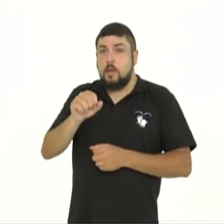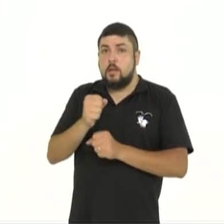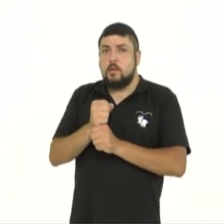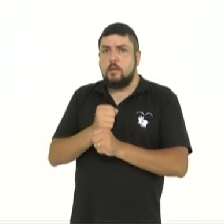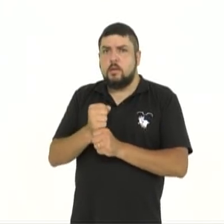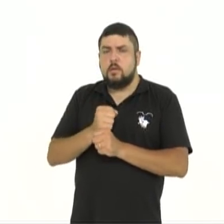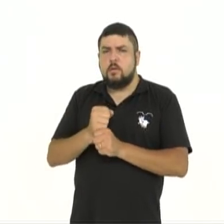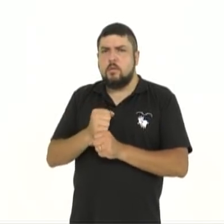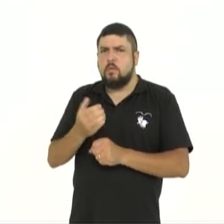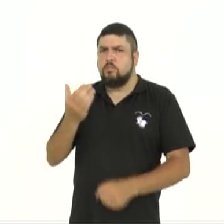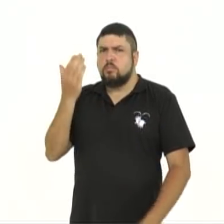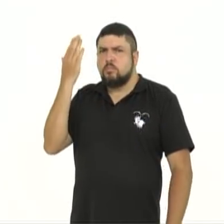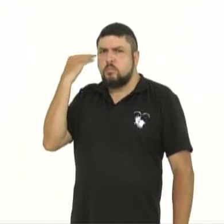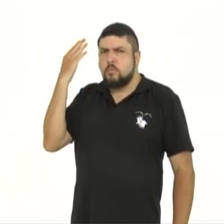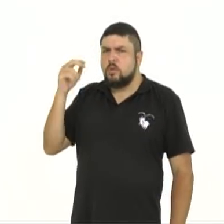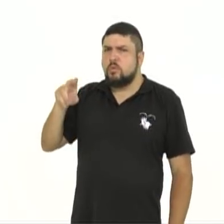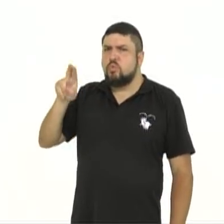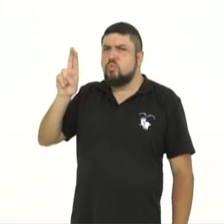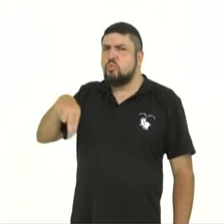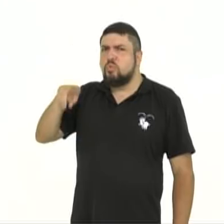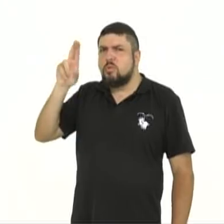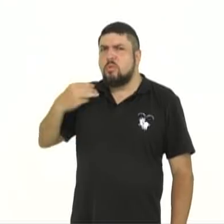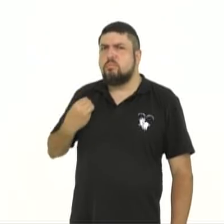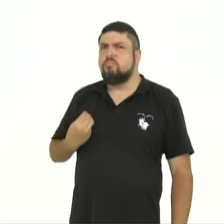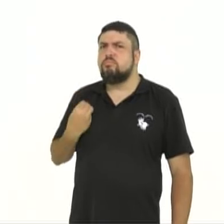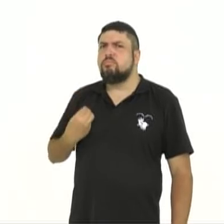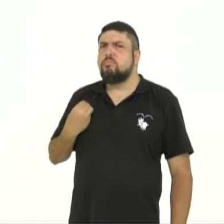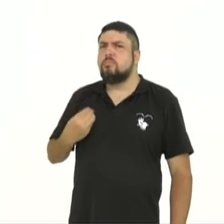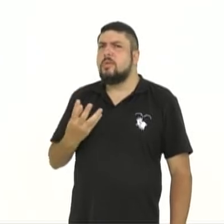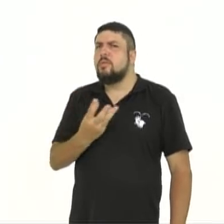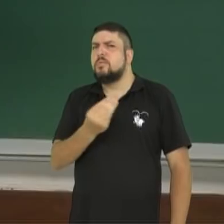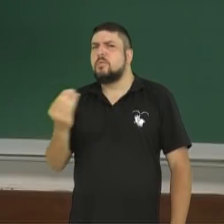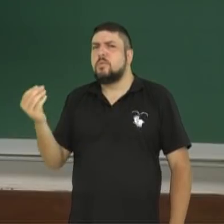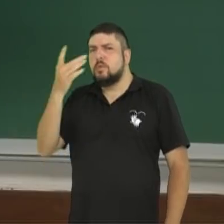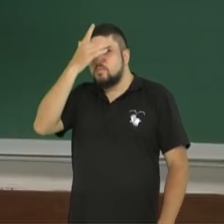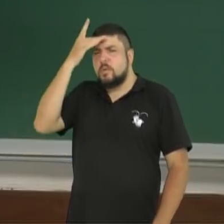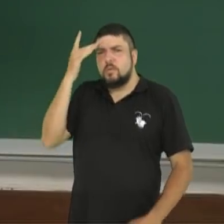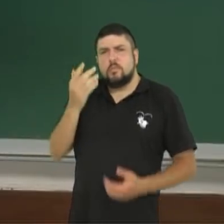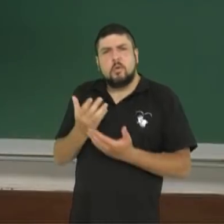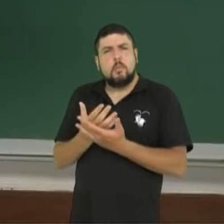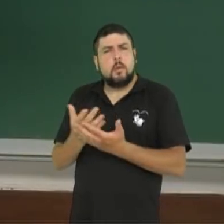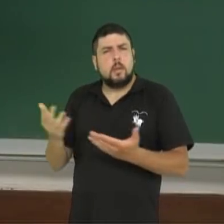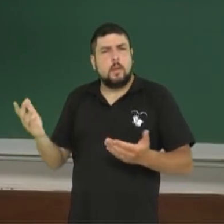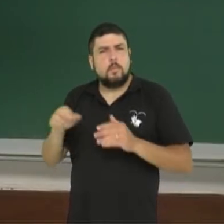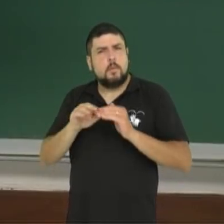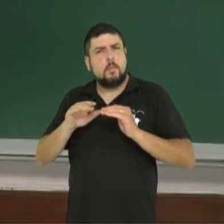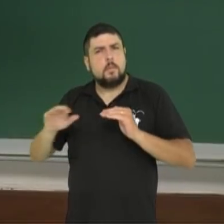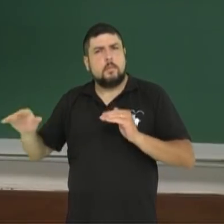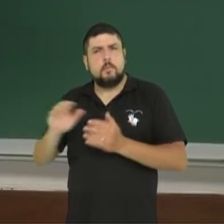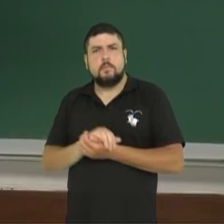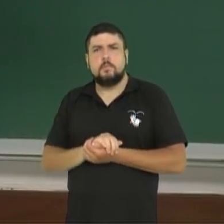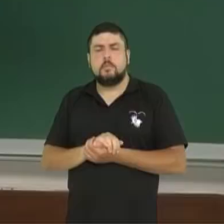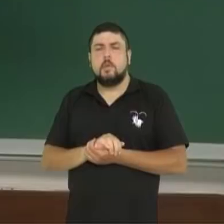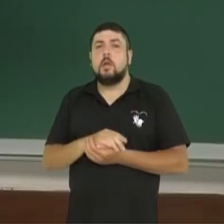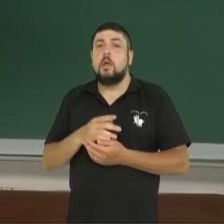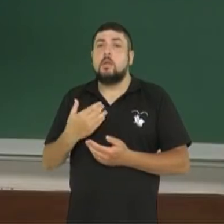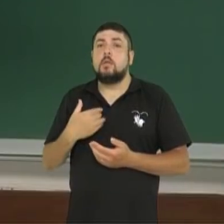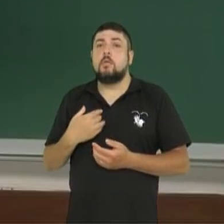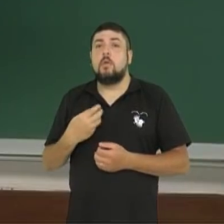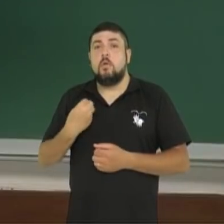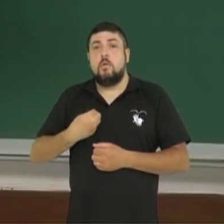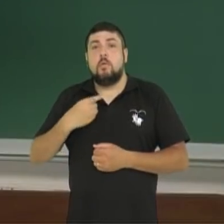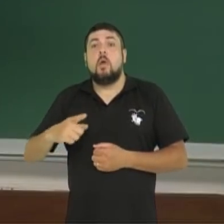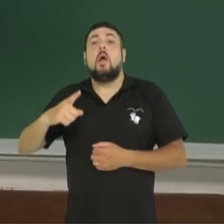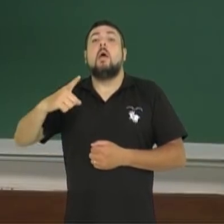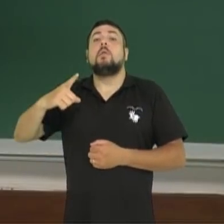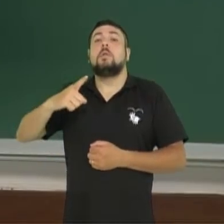nunca existiram tantas pessoas obrigadas e por aí vai, né? Então, o verbo existir, ele